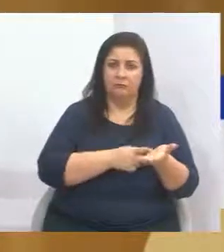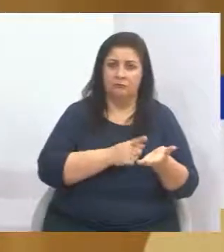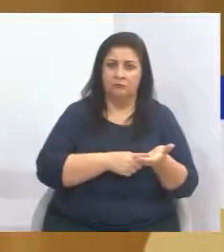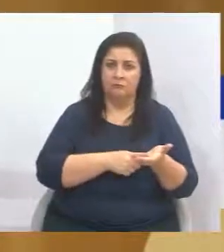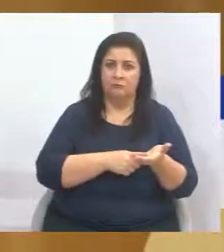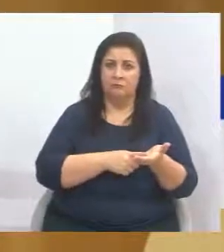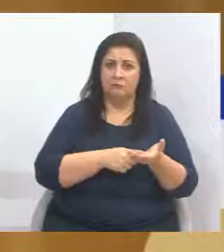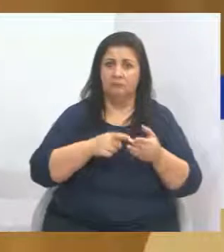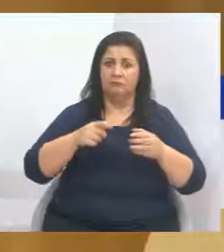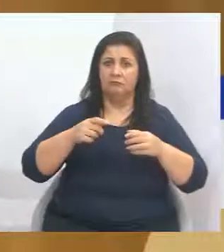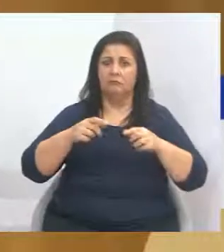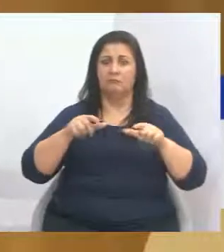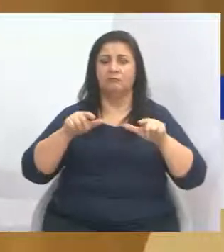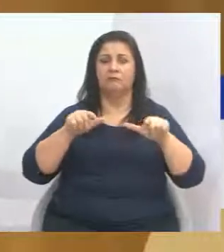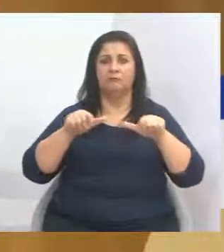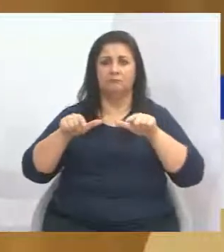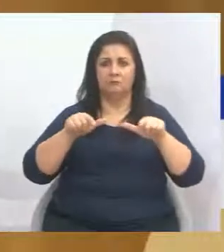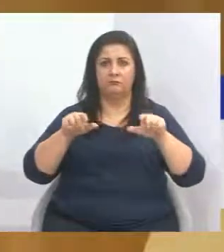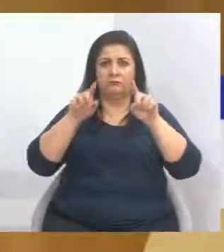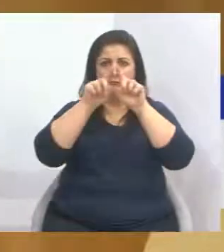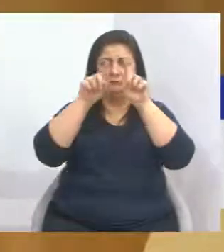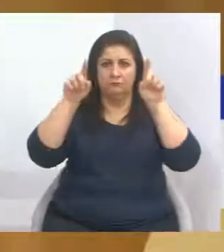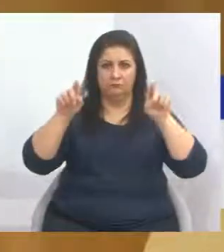servidores públicos efetivos da